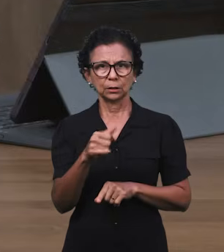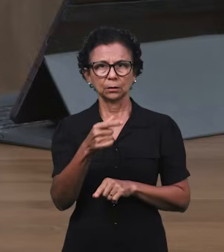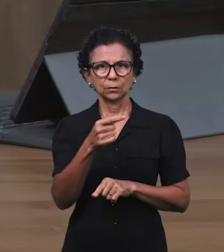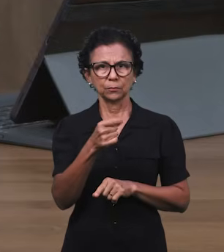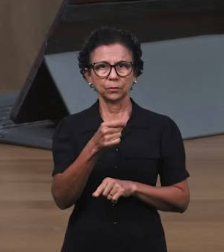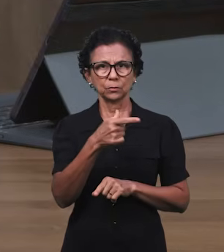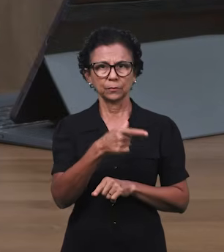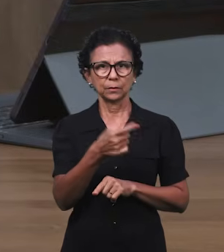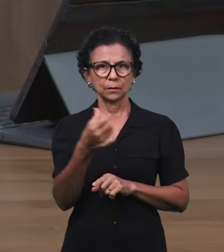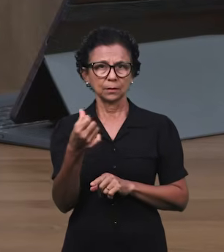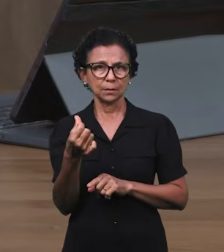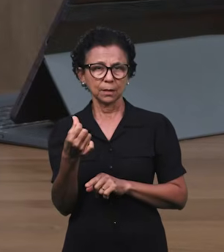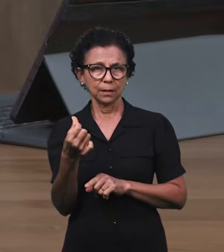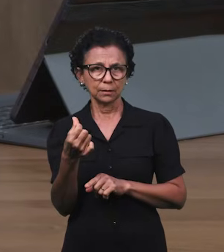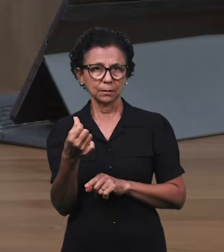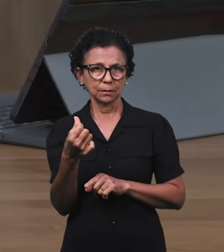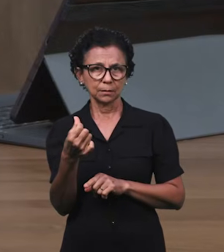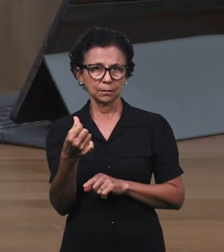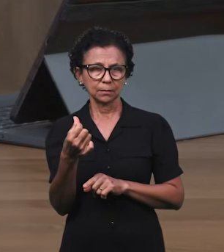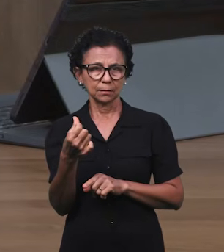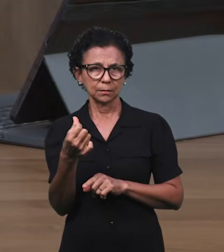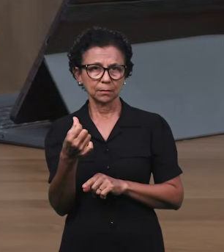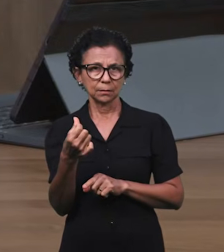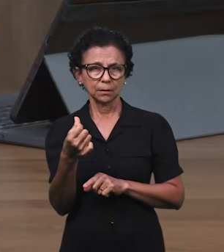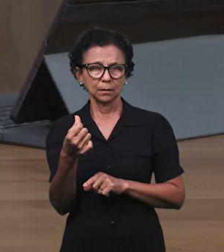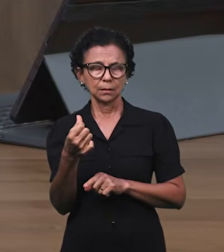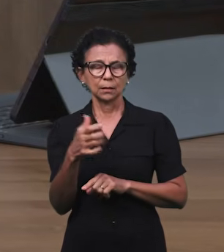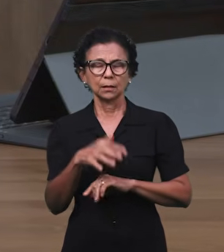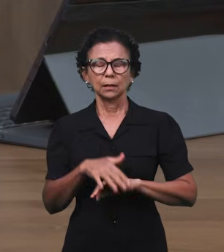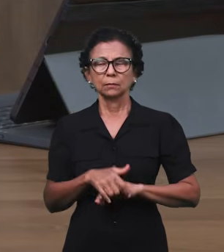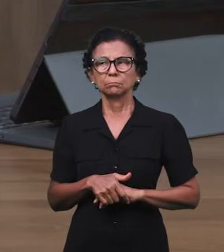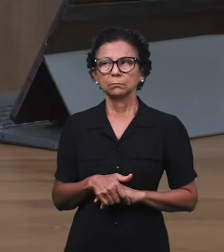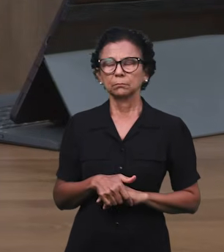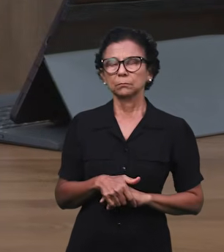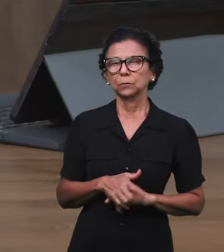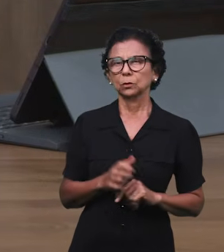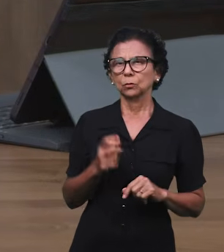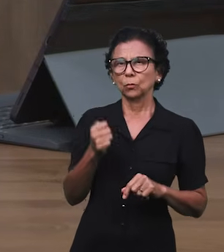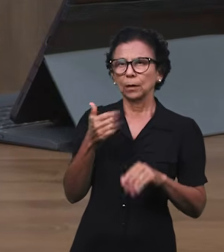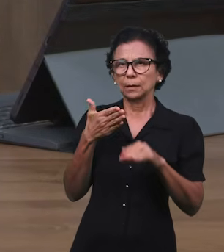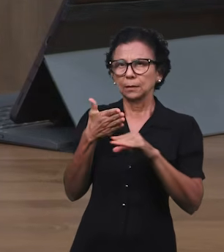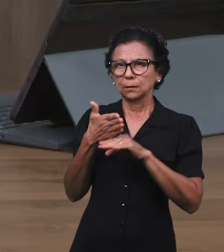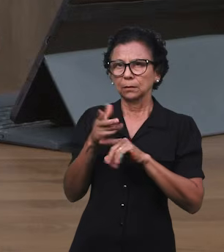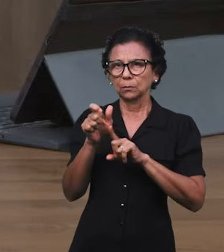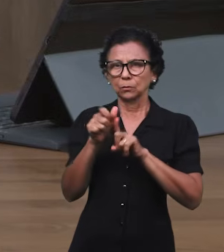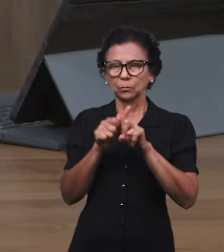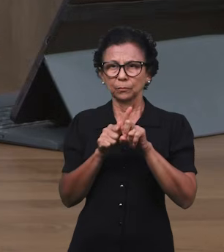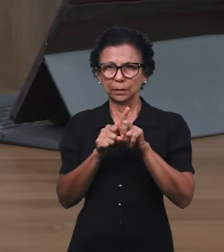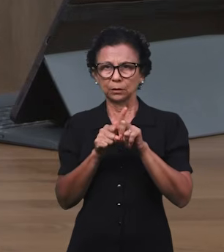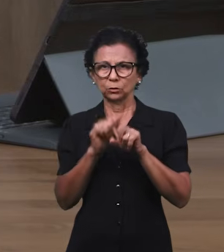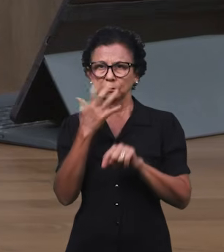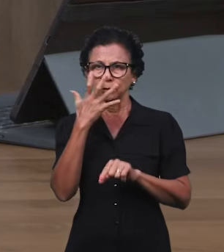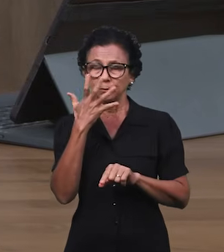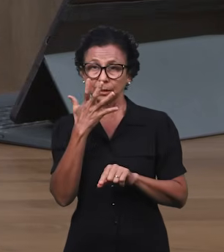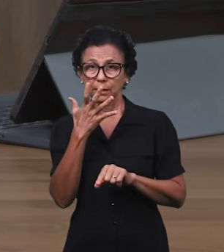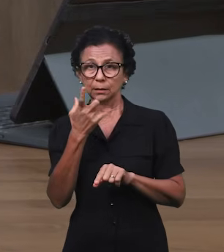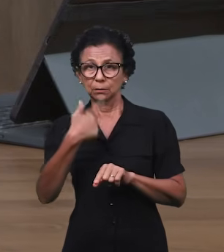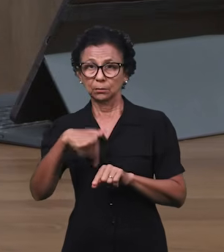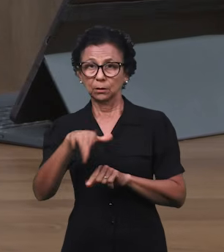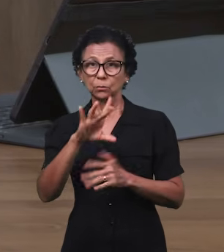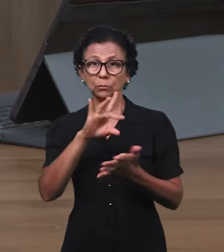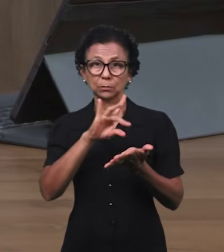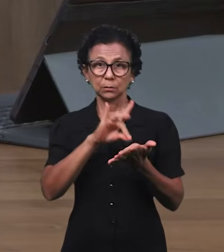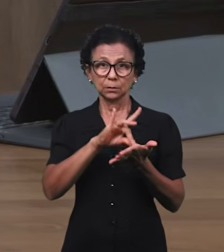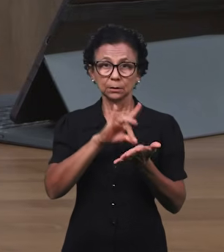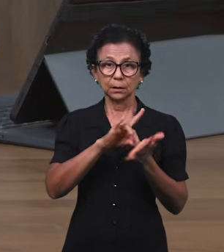2026. Nós estamos gravando aqui na primeira semana de fevereiro, ou seja, nós estamos bem atualizados, né? E eu queria